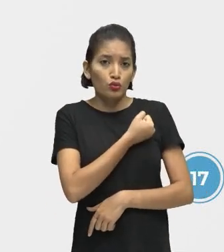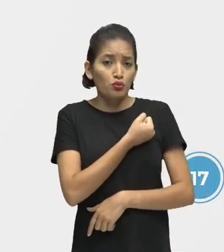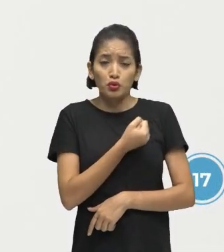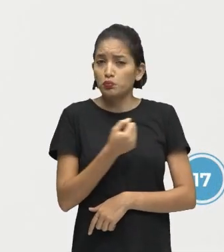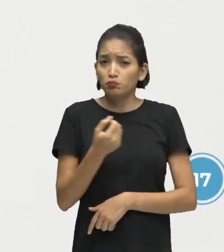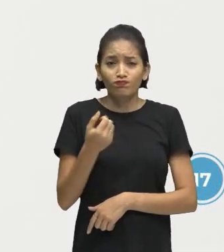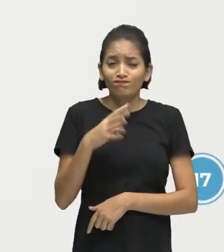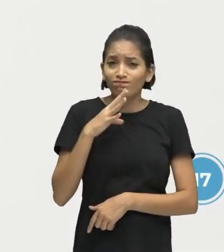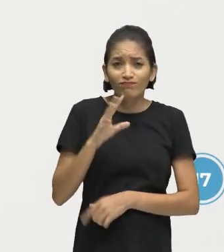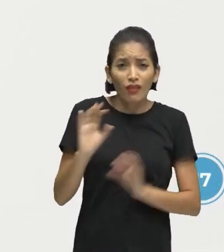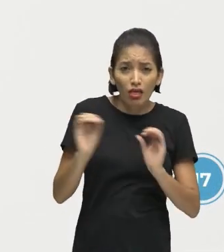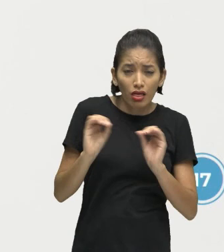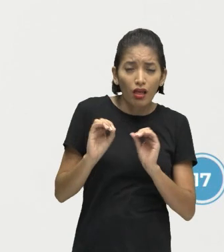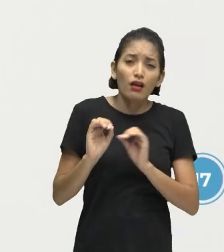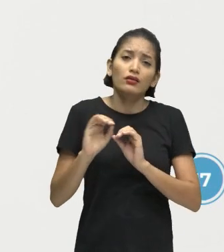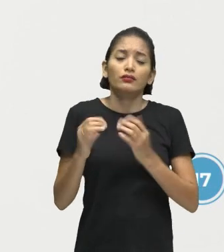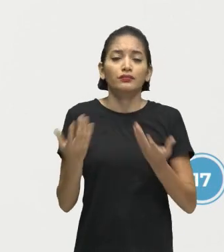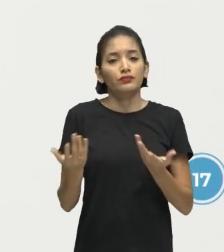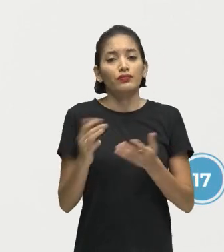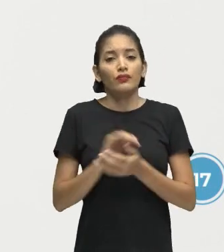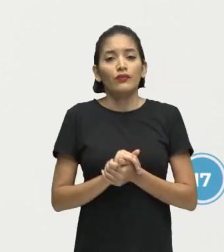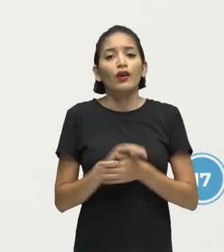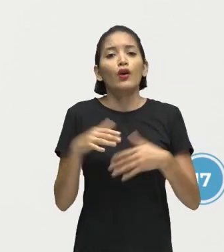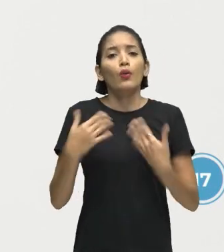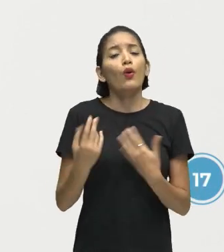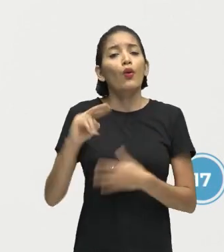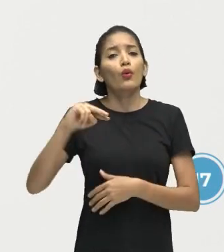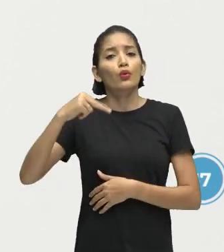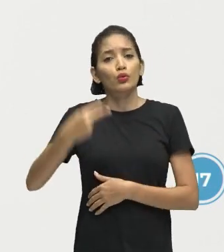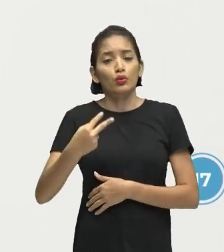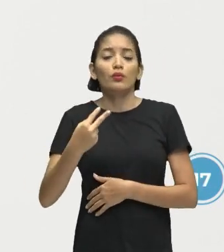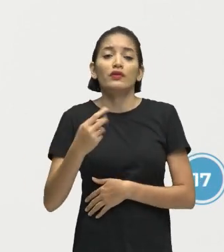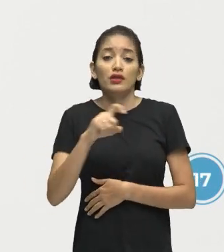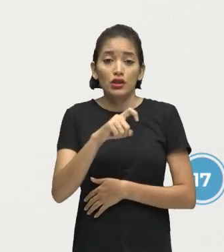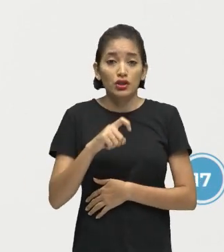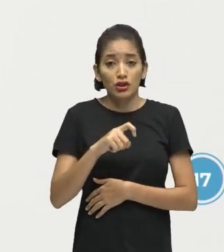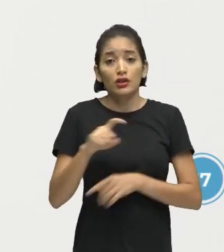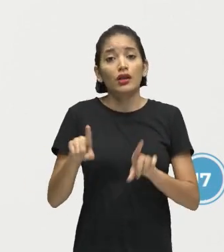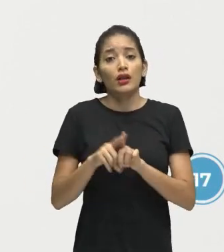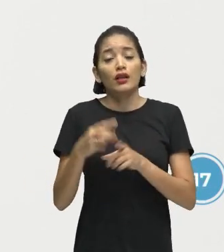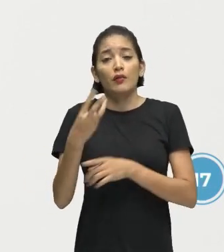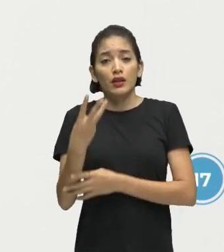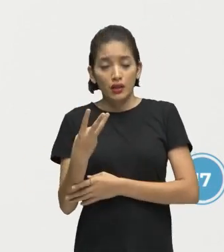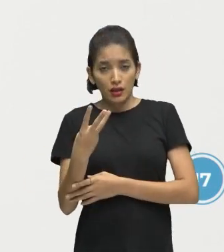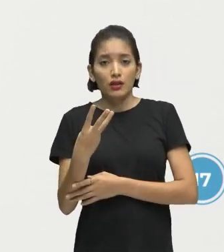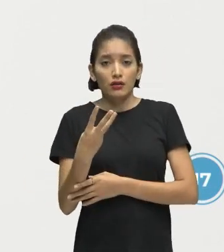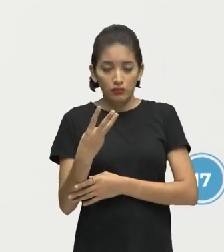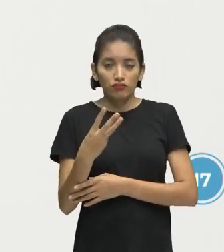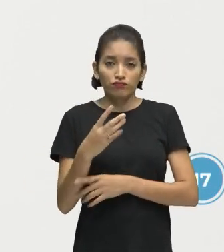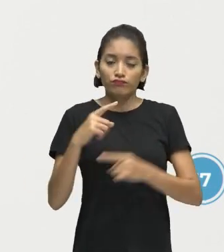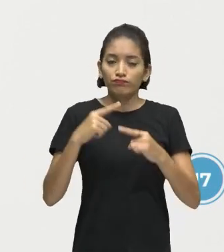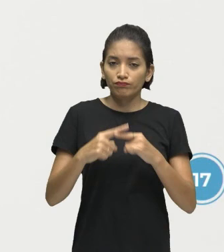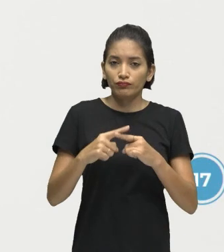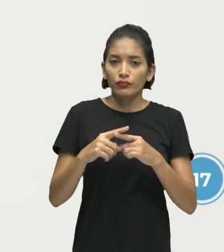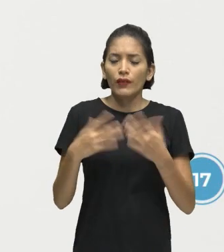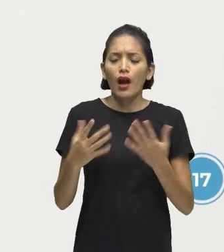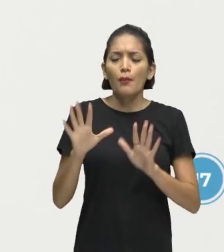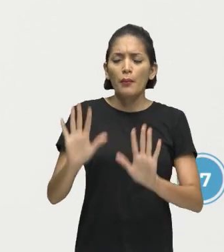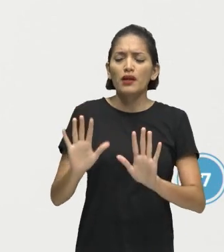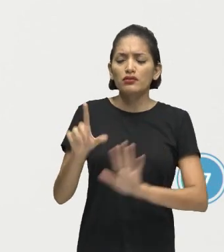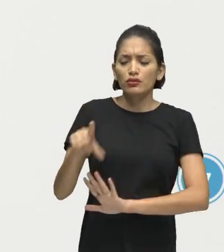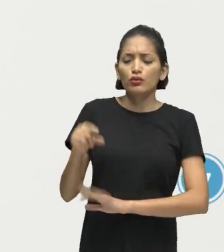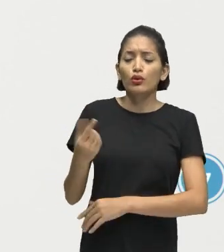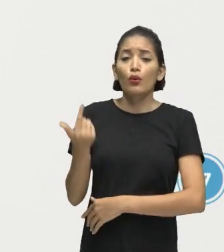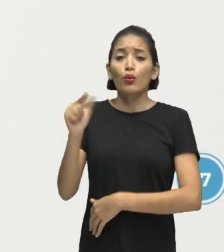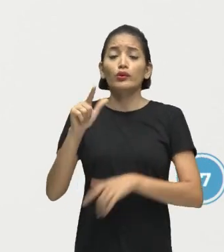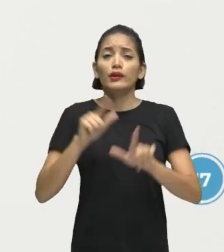desconhecido, o seu dobro vai ser 2x e o triplo vai ser 3x. Ah, professor, eu escolhi outra letra,